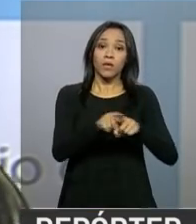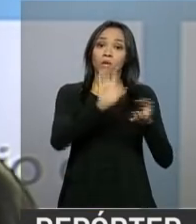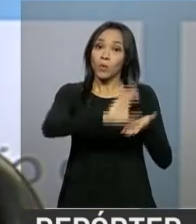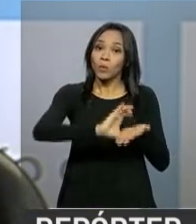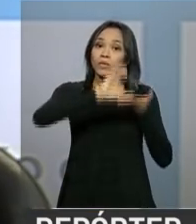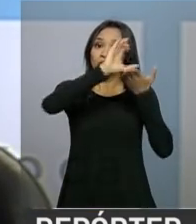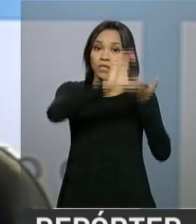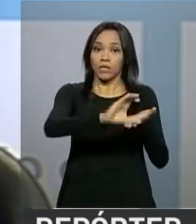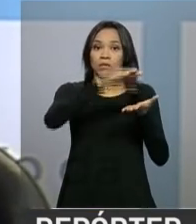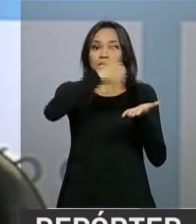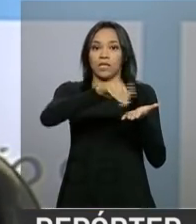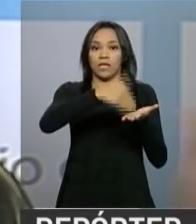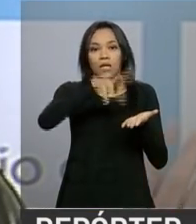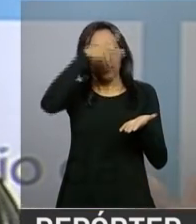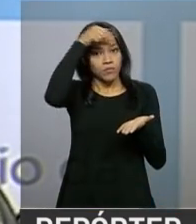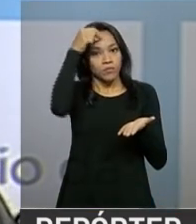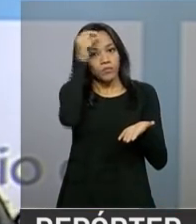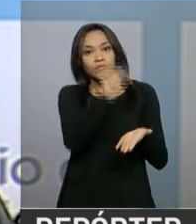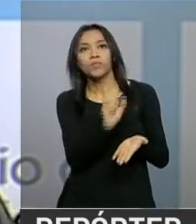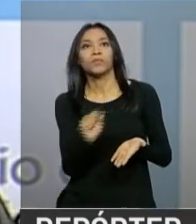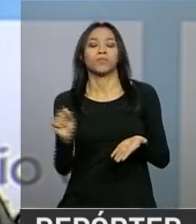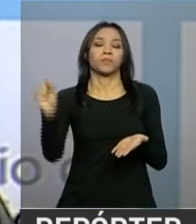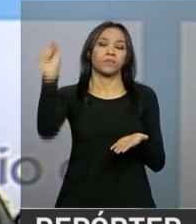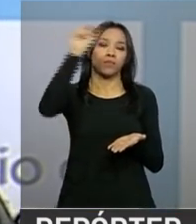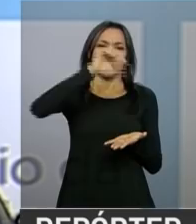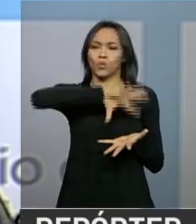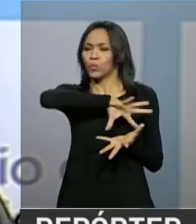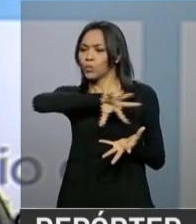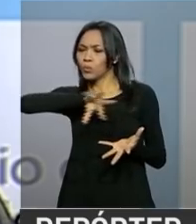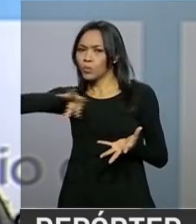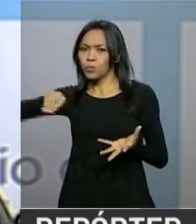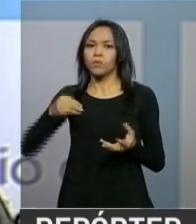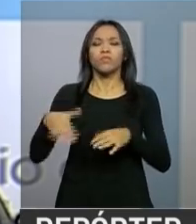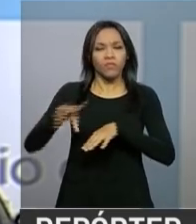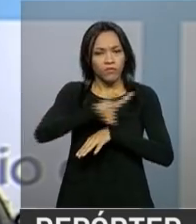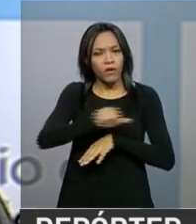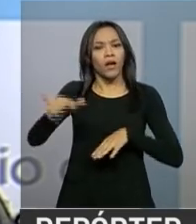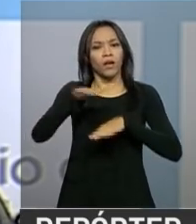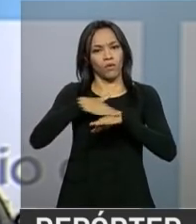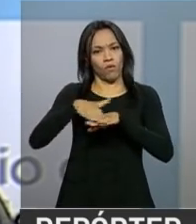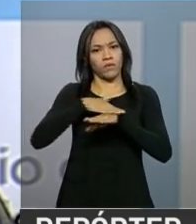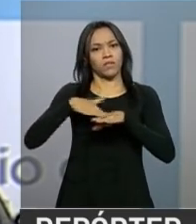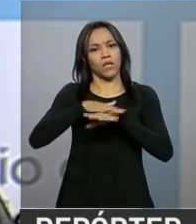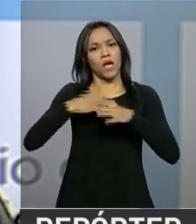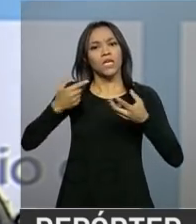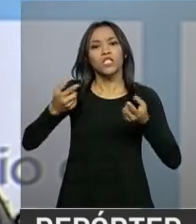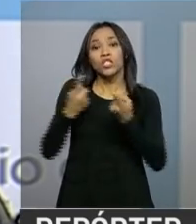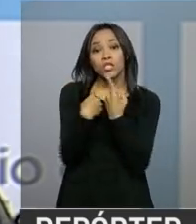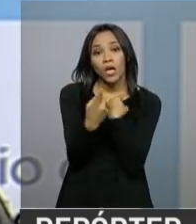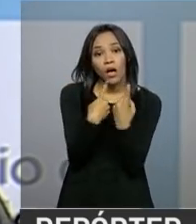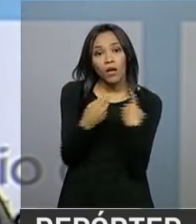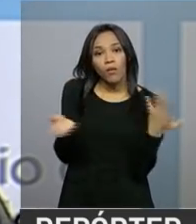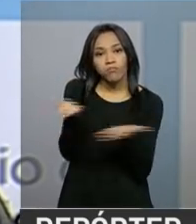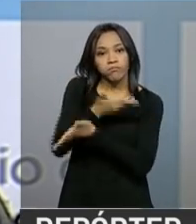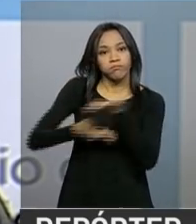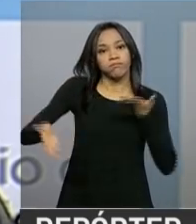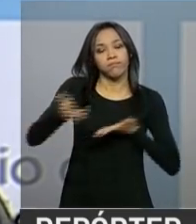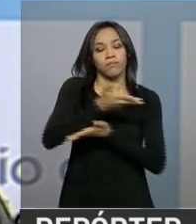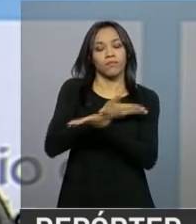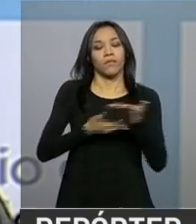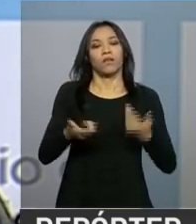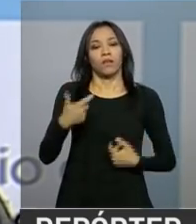conaz que com todos os quais já tive contato pedia a oportunidade do diálogo e com eles Eu